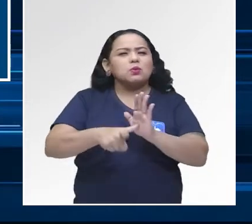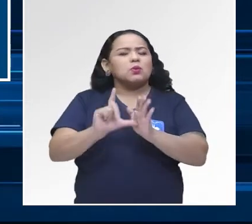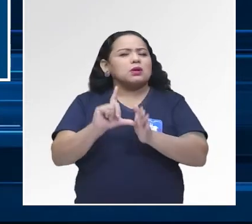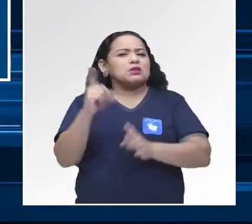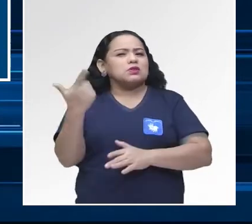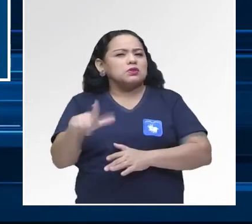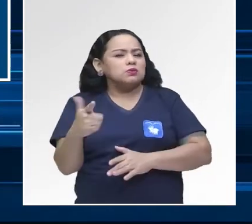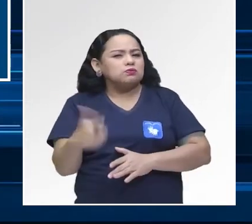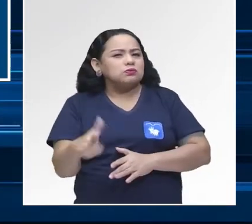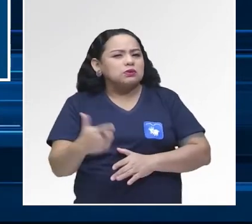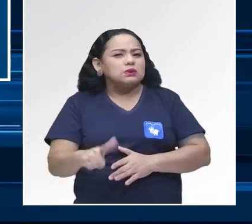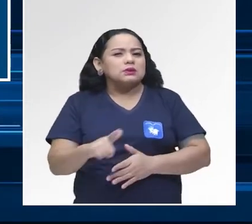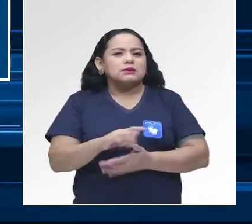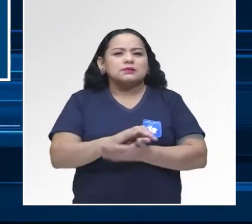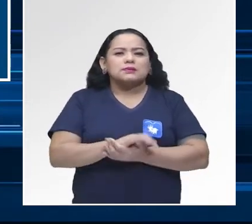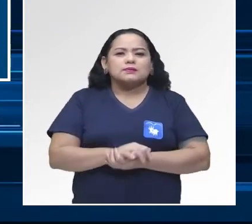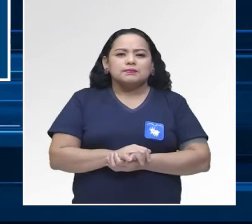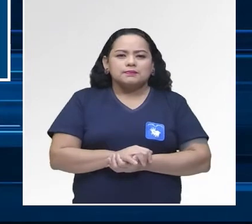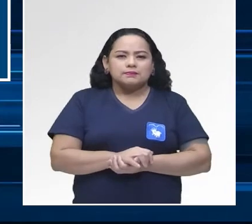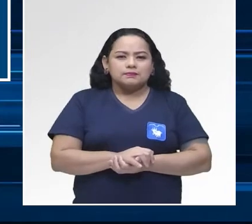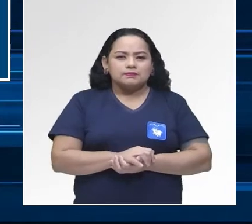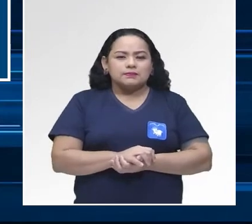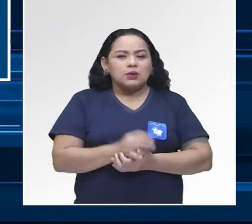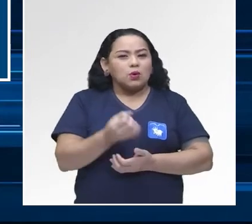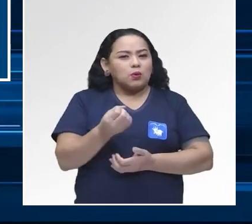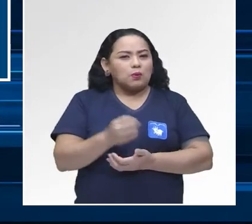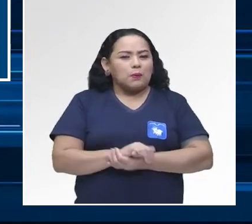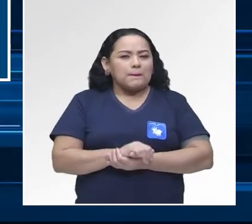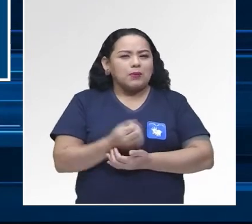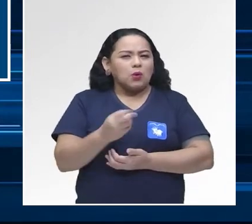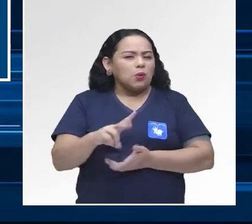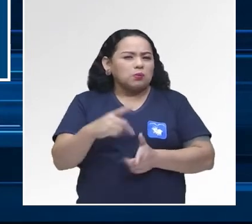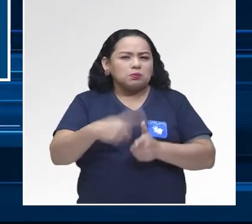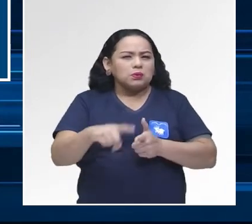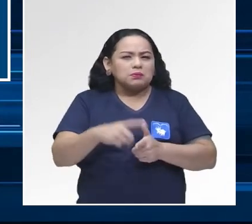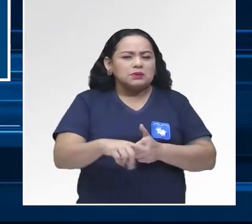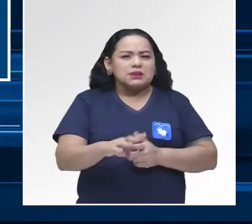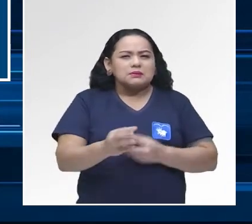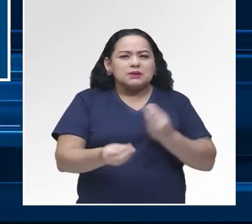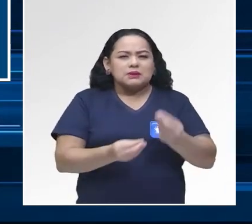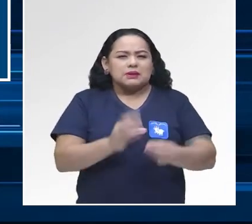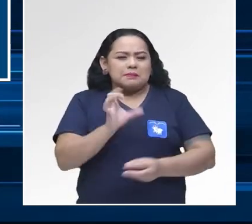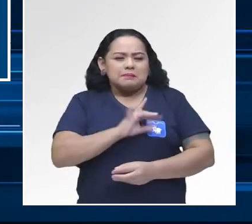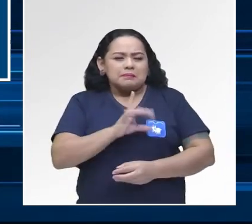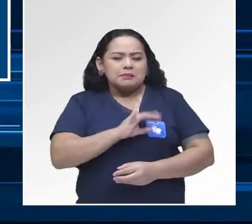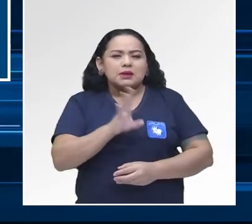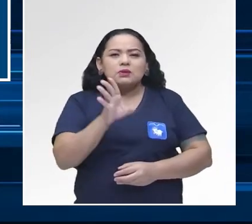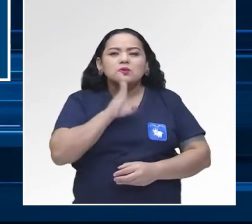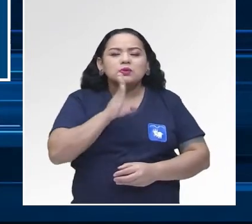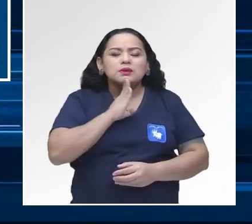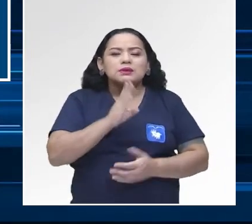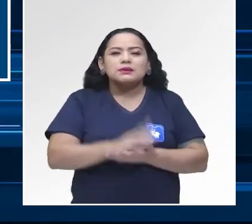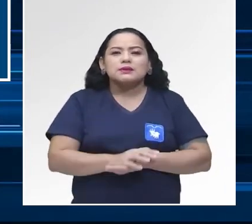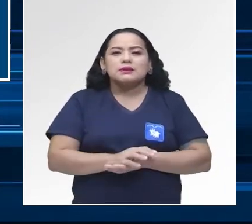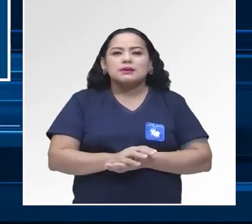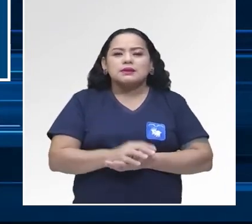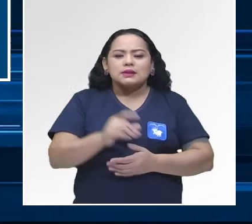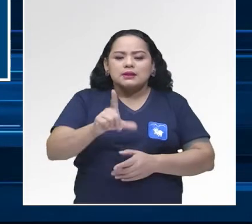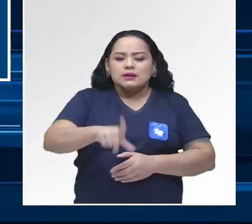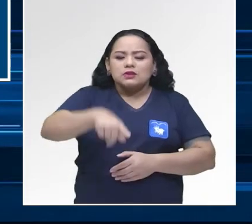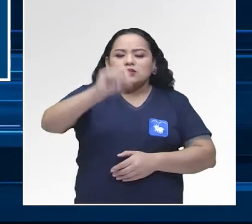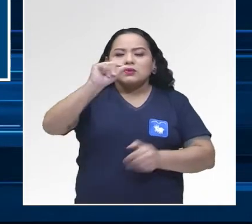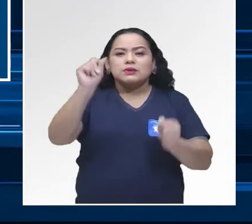Ou preconceitos, né? Essa atitude crítica do